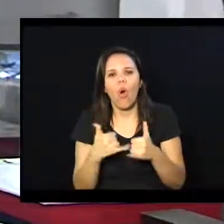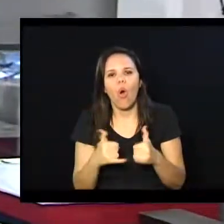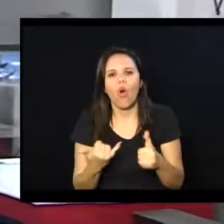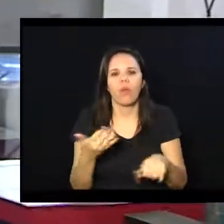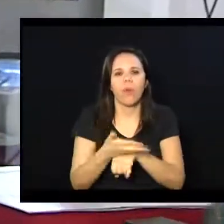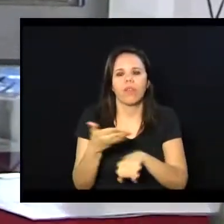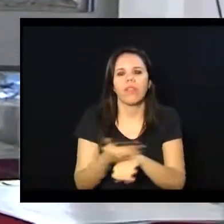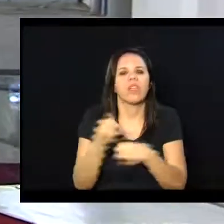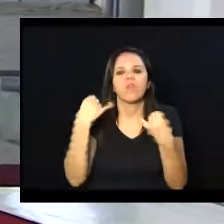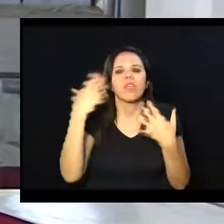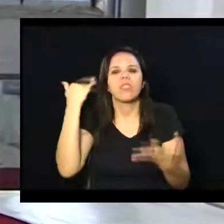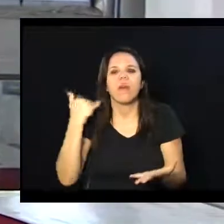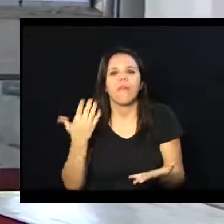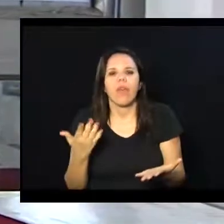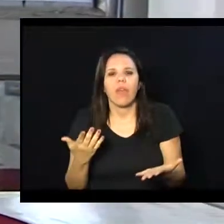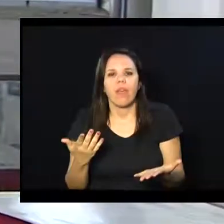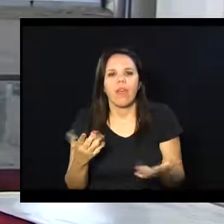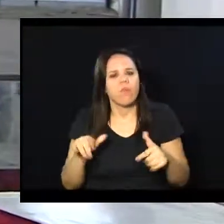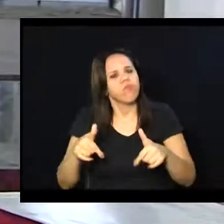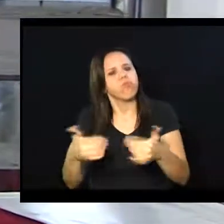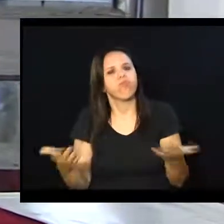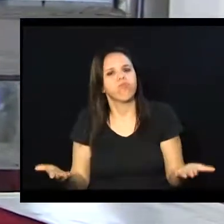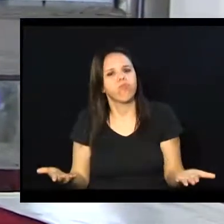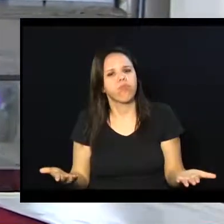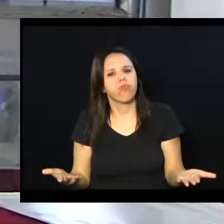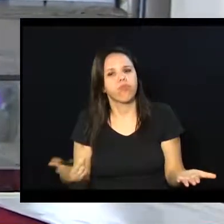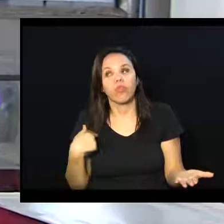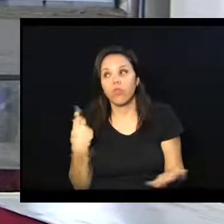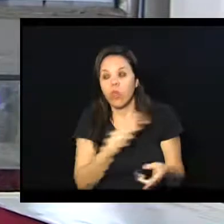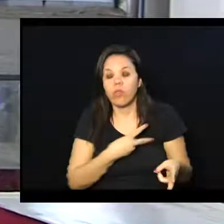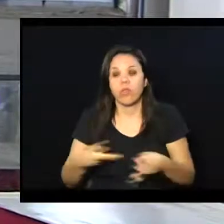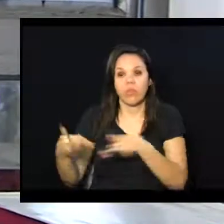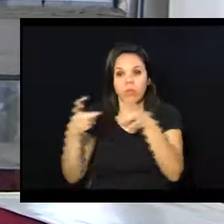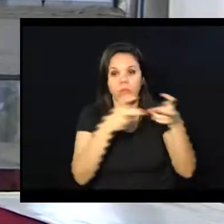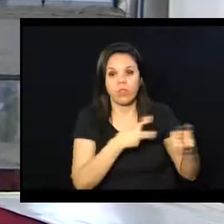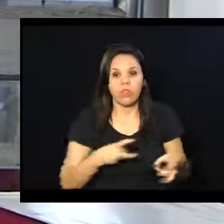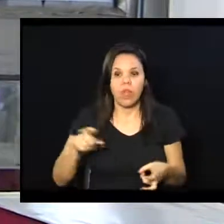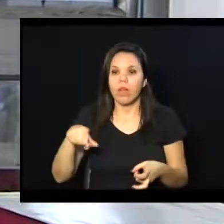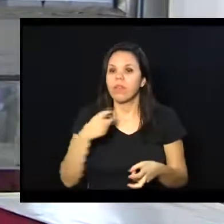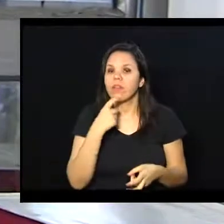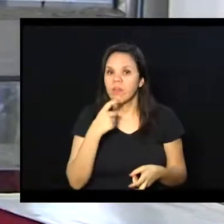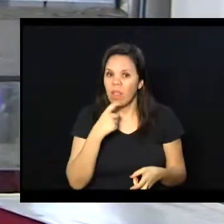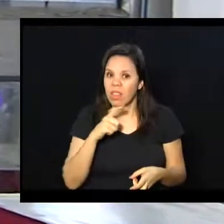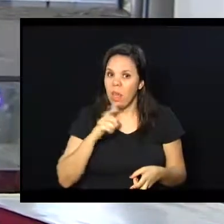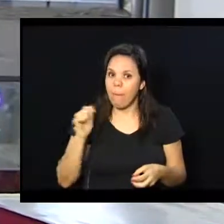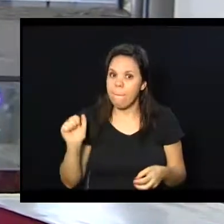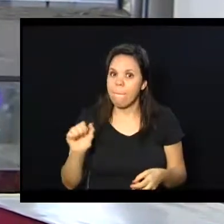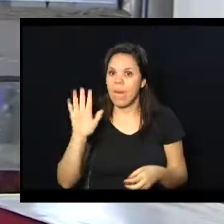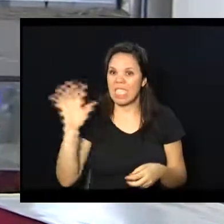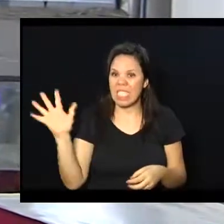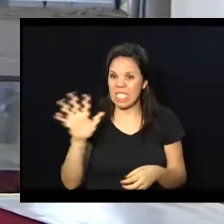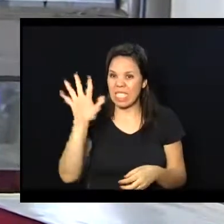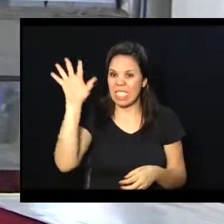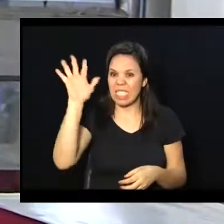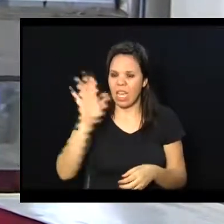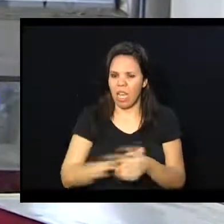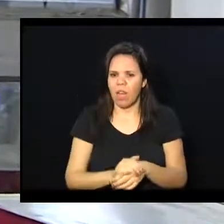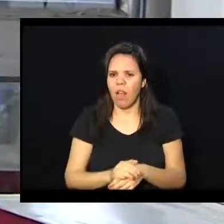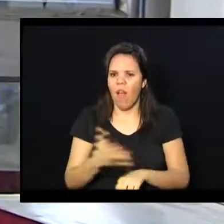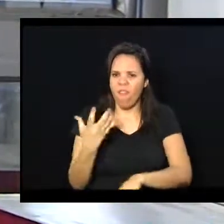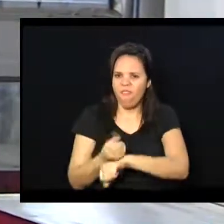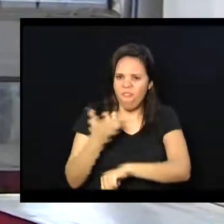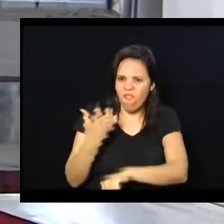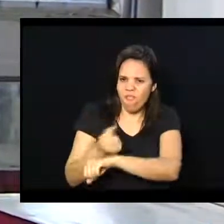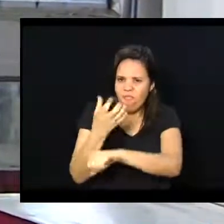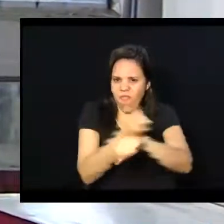que pede a intervenção. Nós observamos que Campinas tem hoje a tarifa mais alta cobrada entre